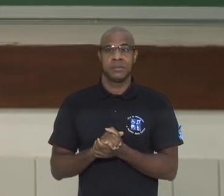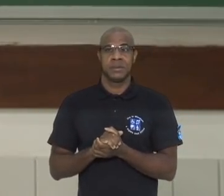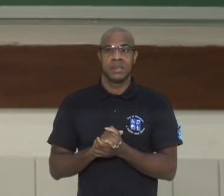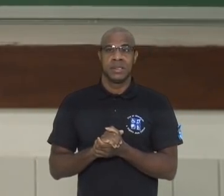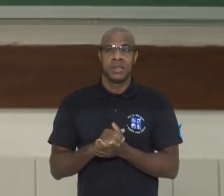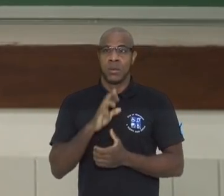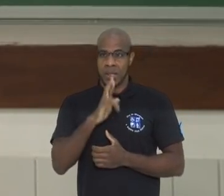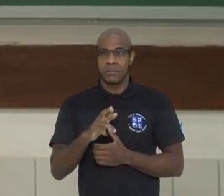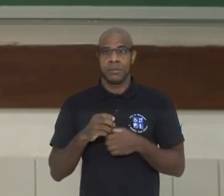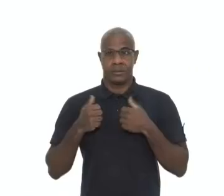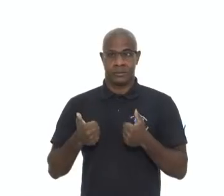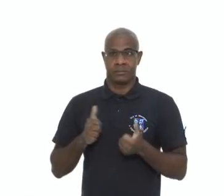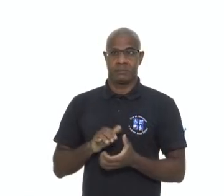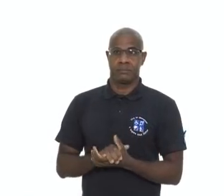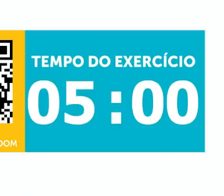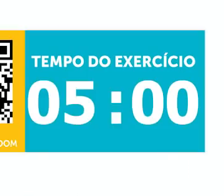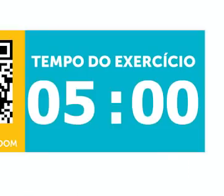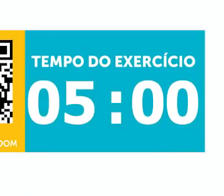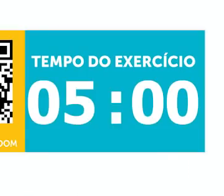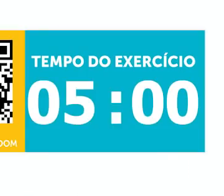a resposta.